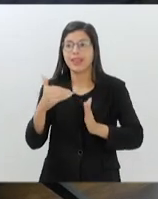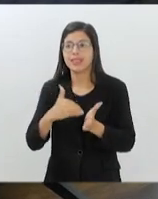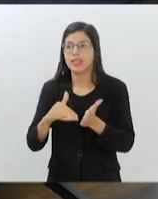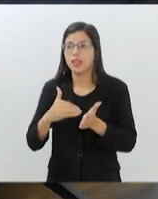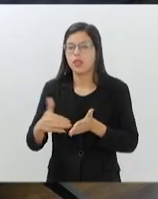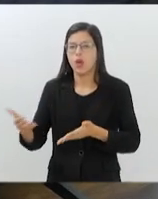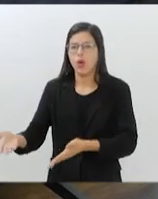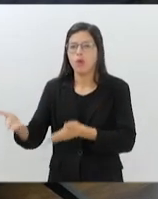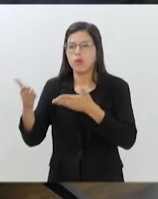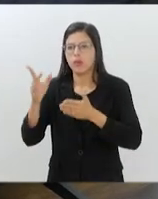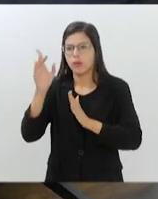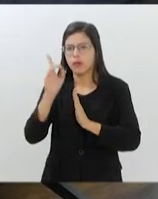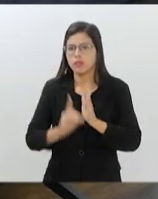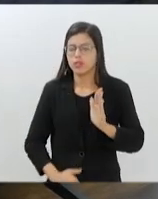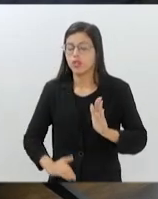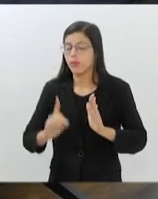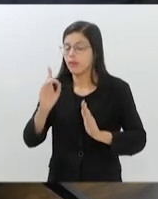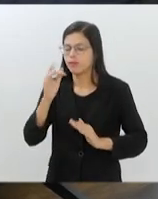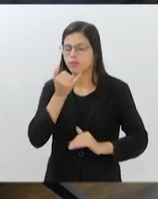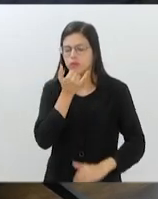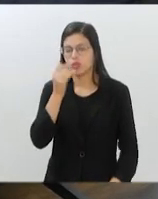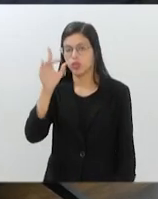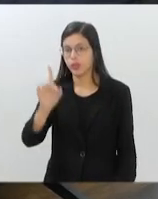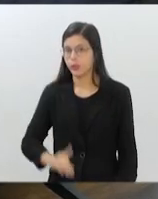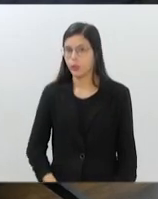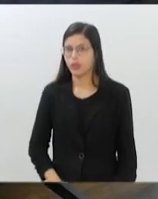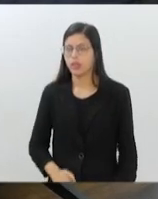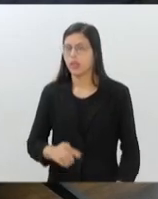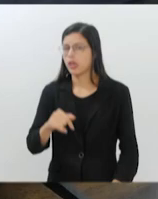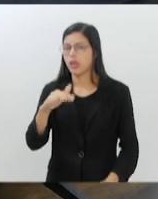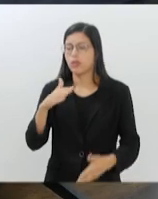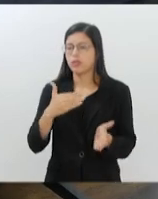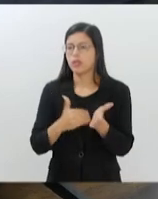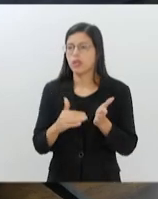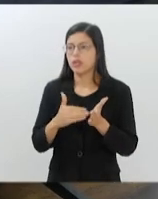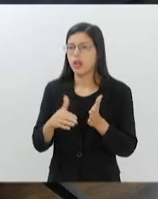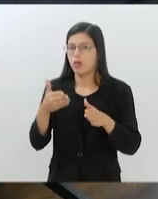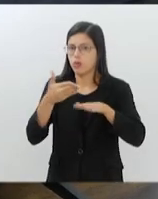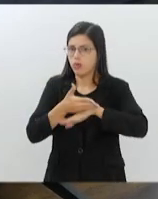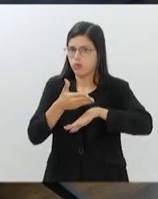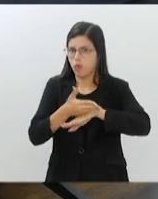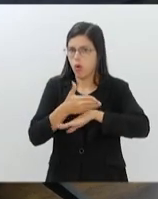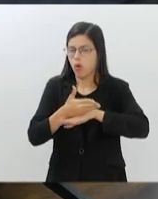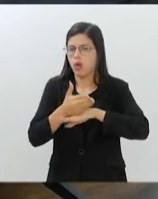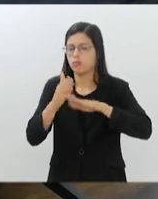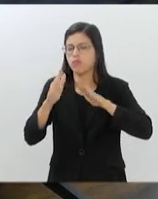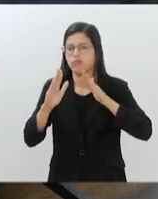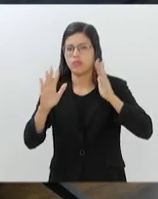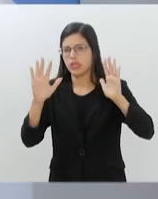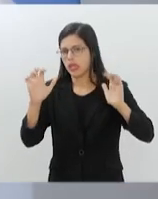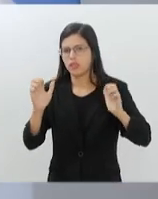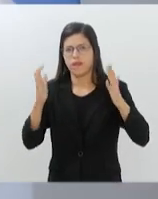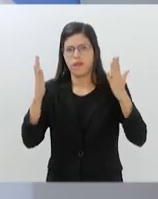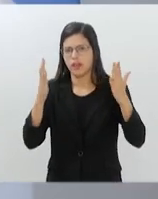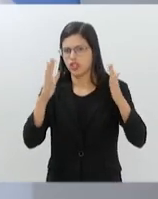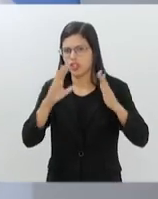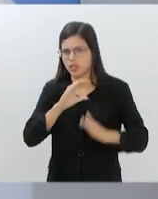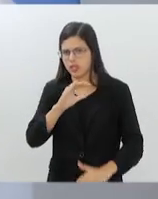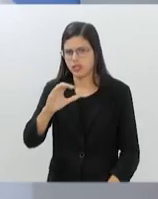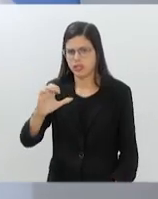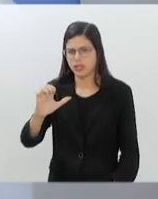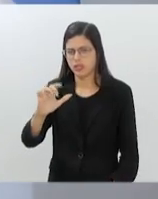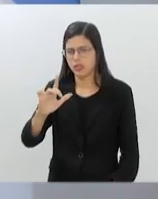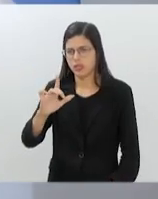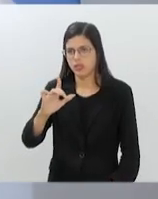convidados pela Diretoria da cedai e quem foram os secretários que foram nessa festança da cedai é simples a senhora